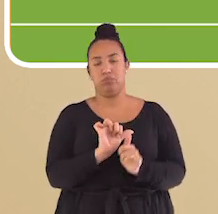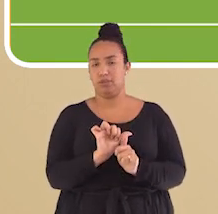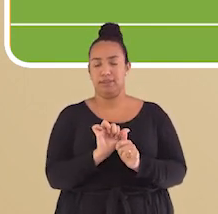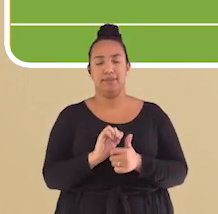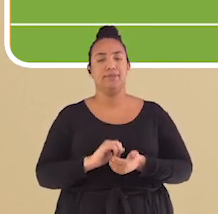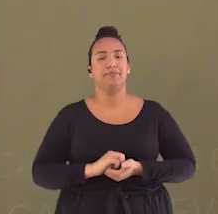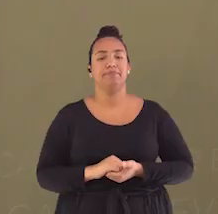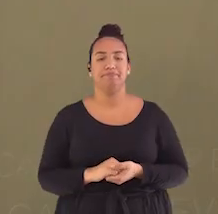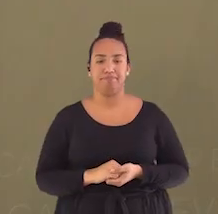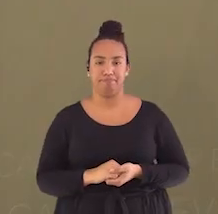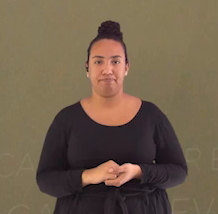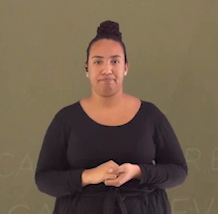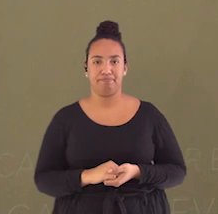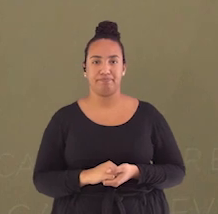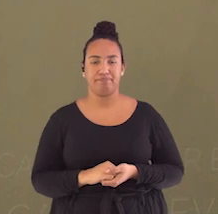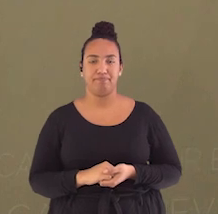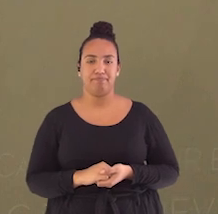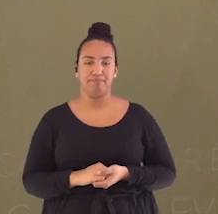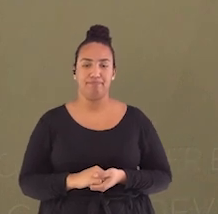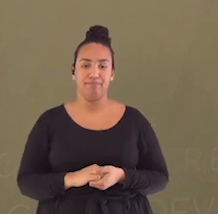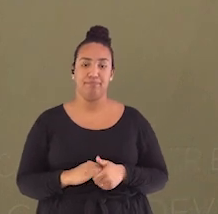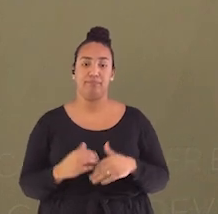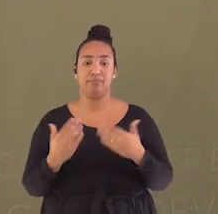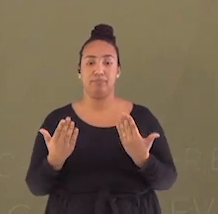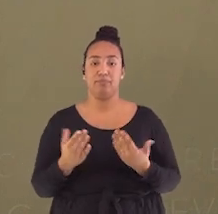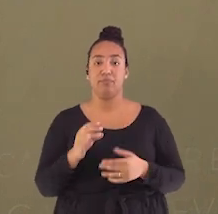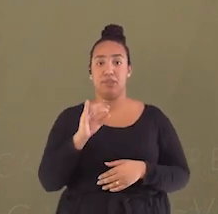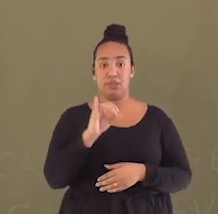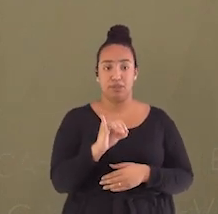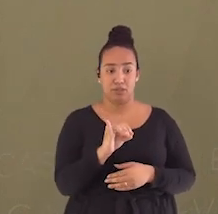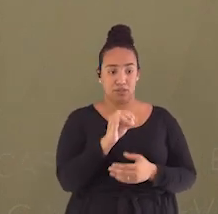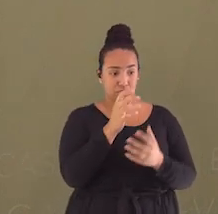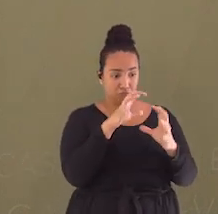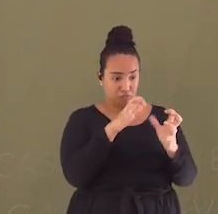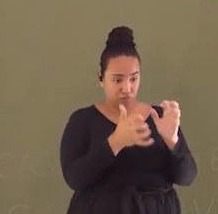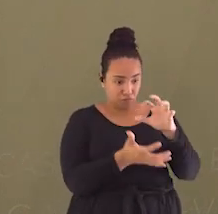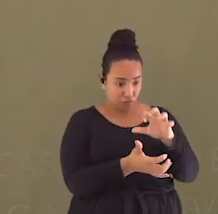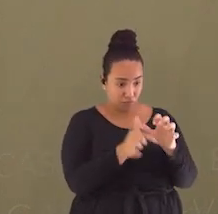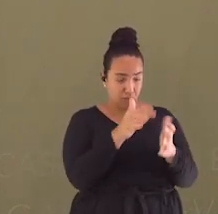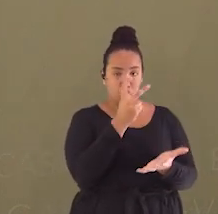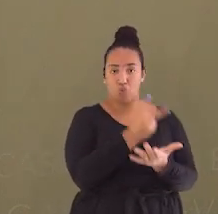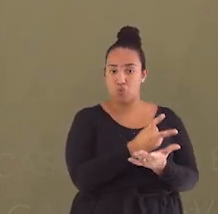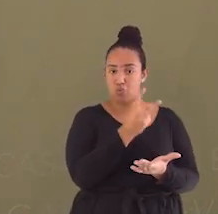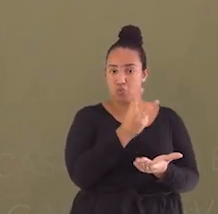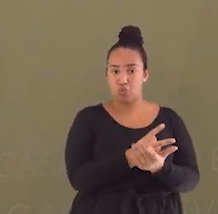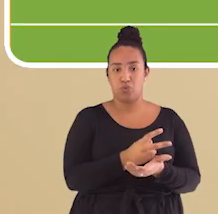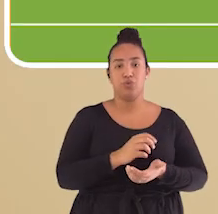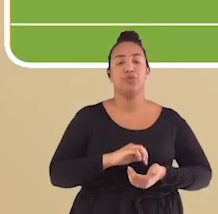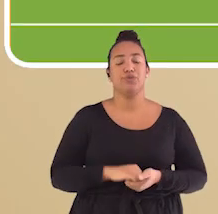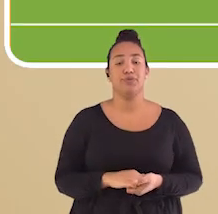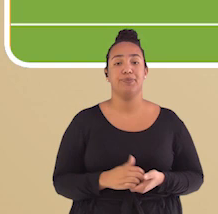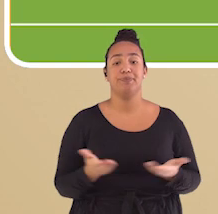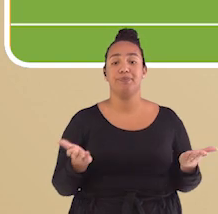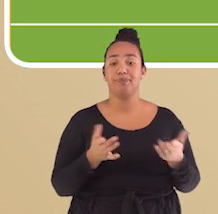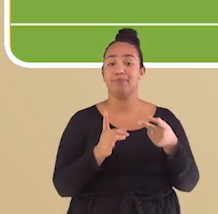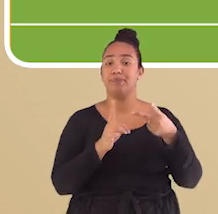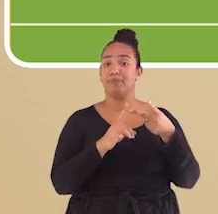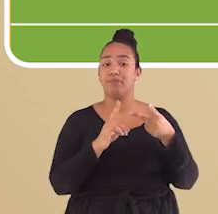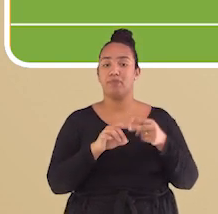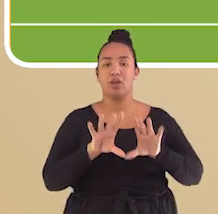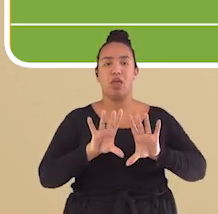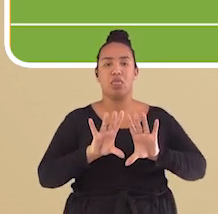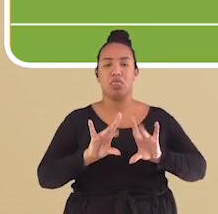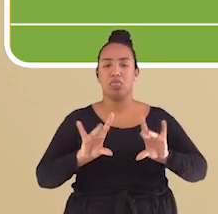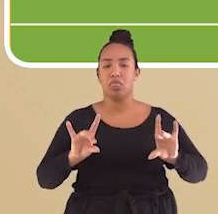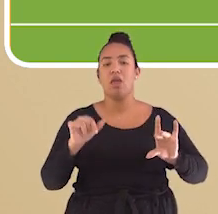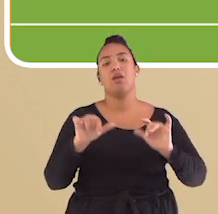nesse estado. Então, do jeito que ela estiver, ela vai continuar. Já em seguida, temos o estado líquido.